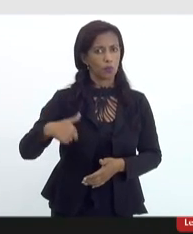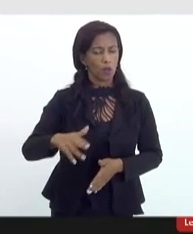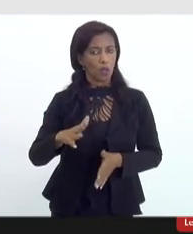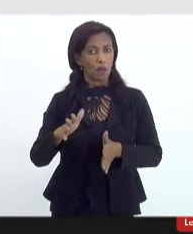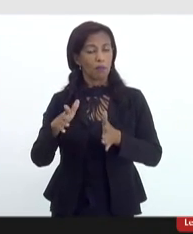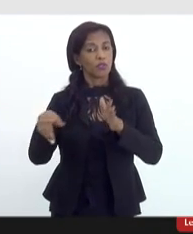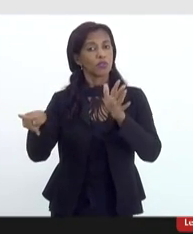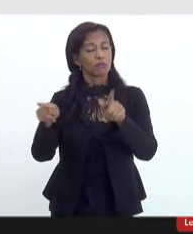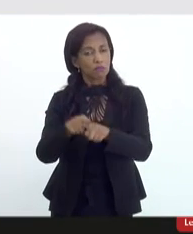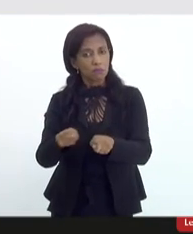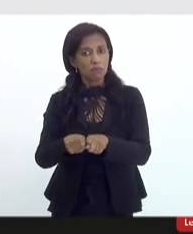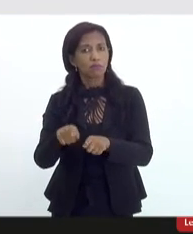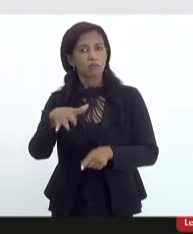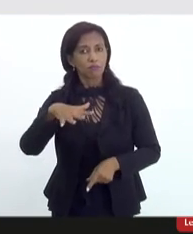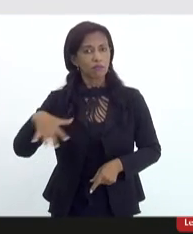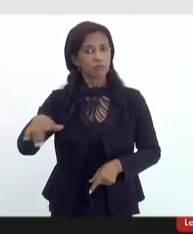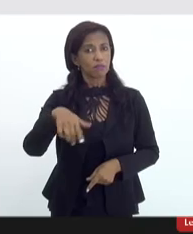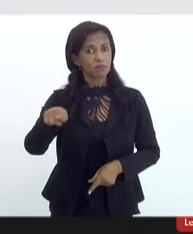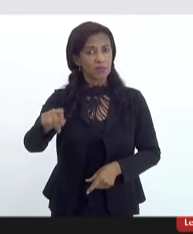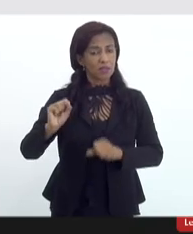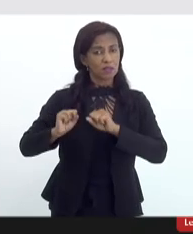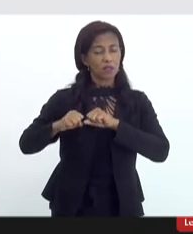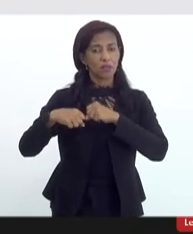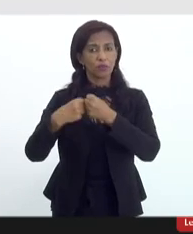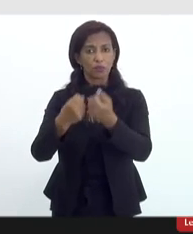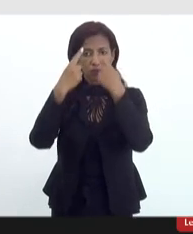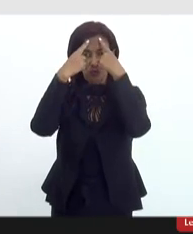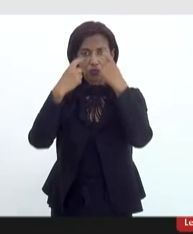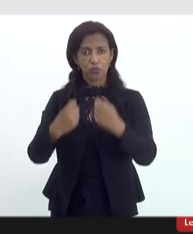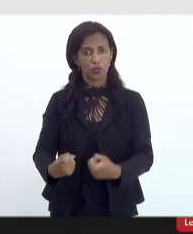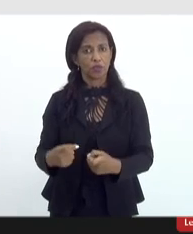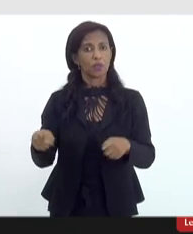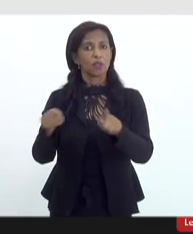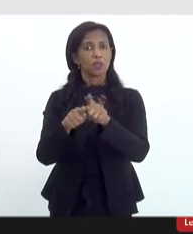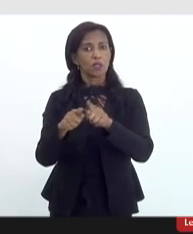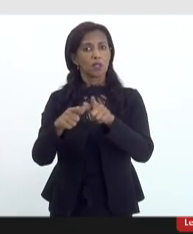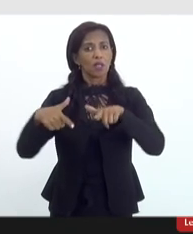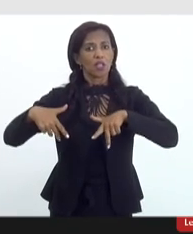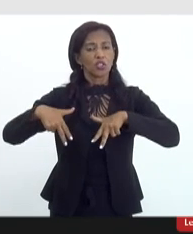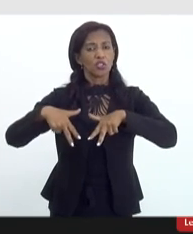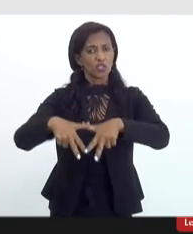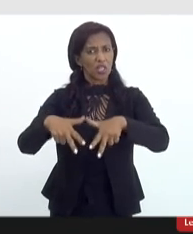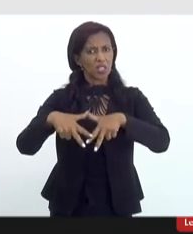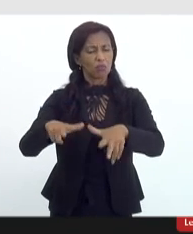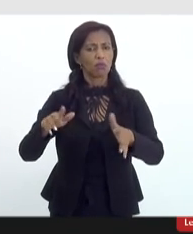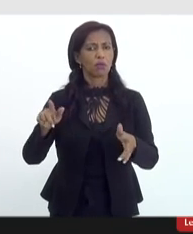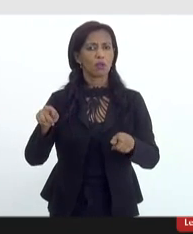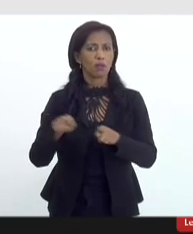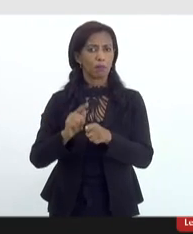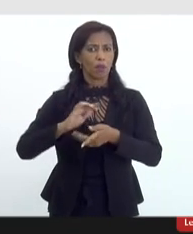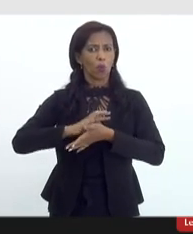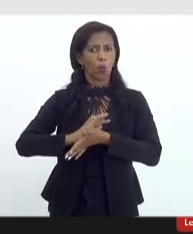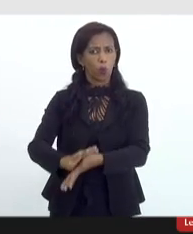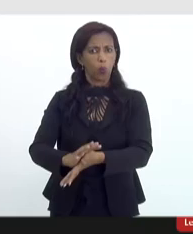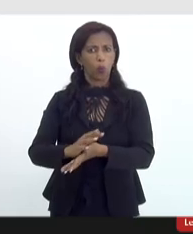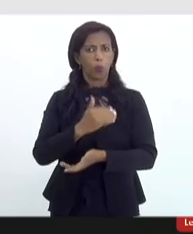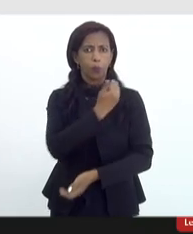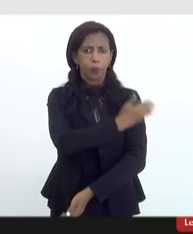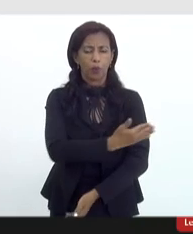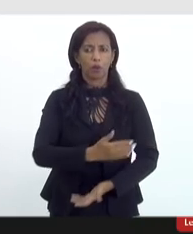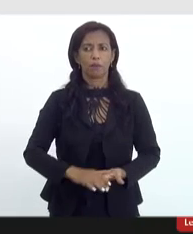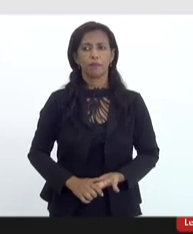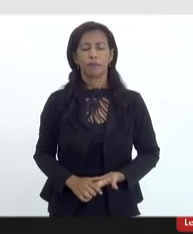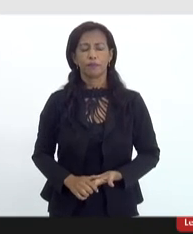parte, eles são o reforço de violências que são também de gênero e raciais, tá? Então, essa dominação que passa